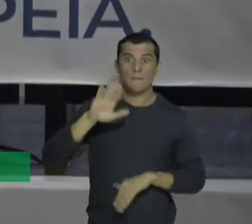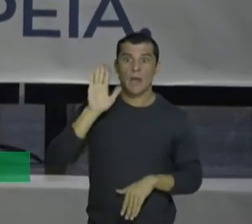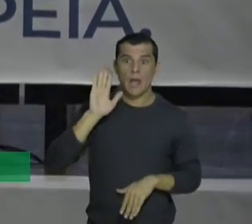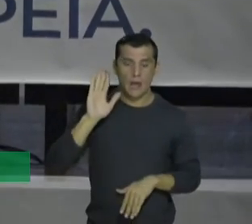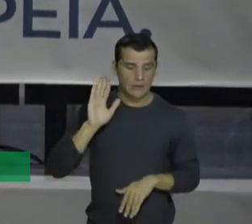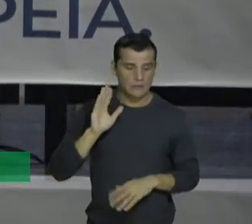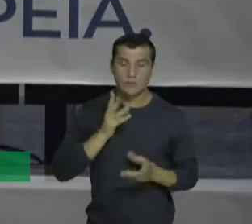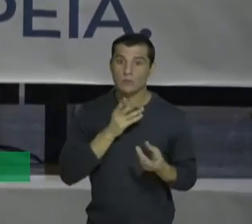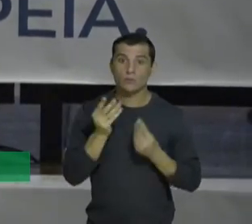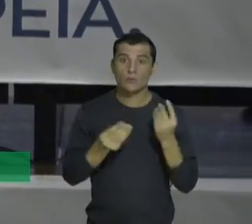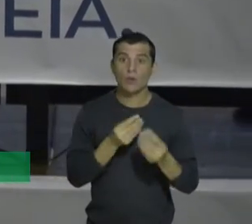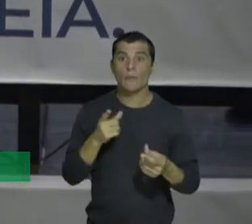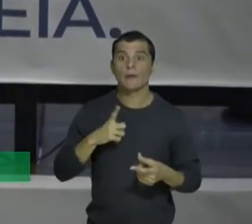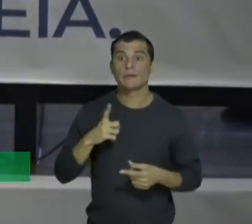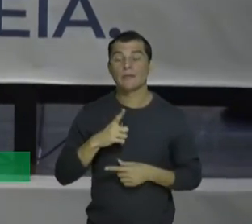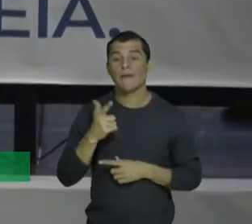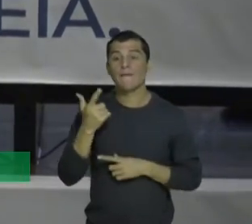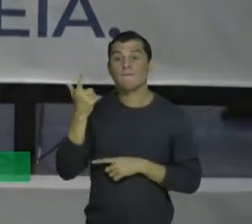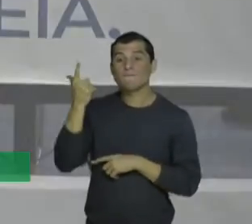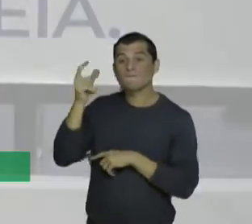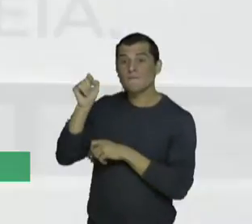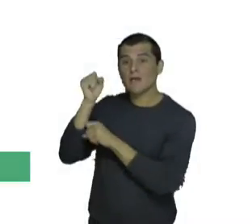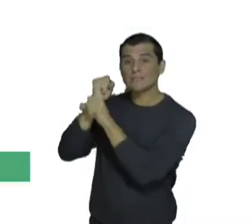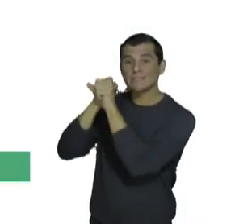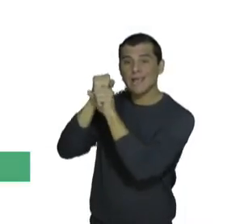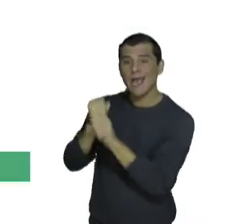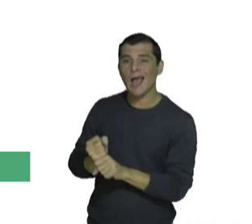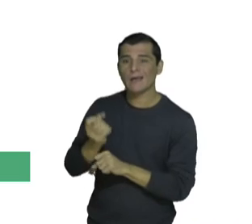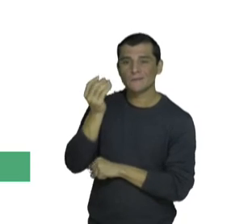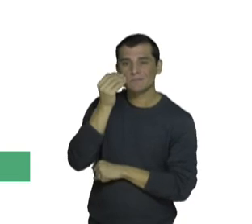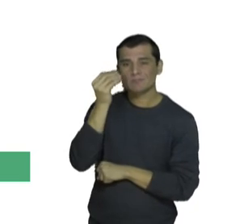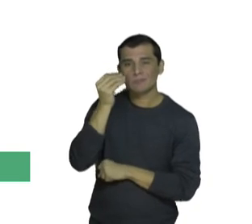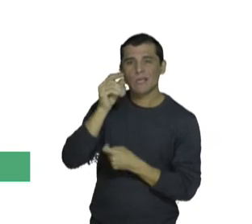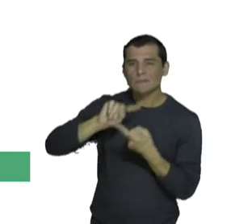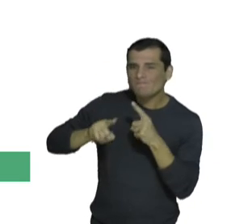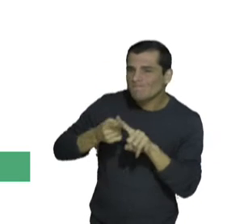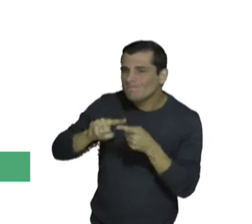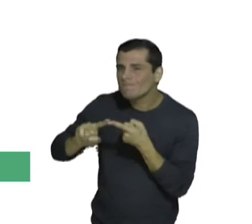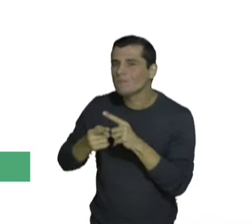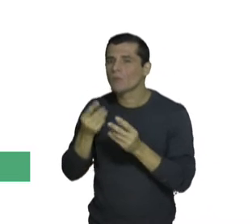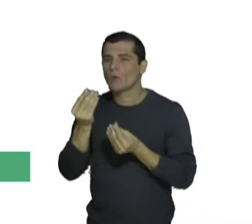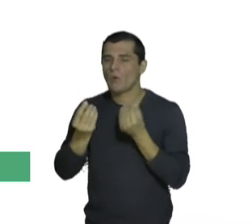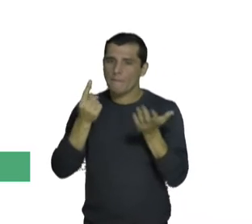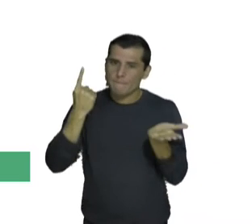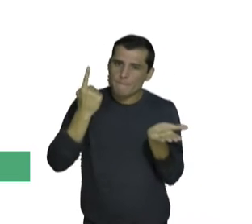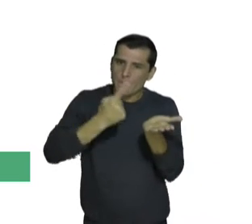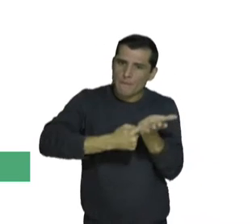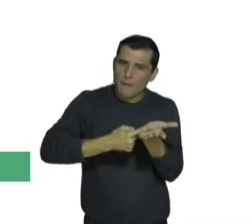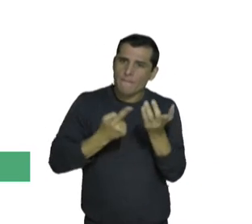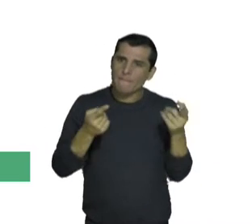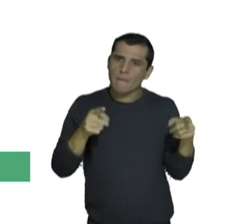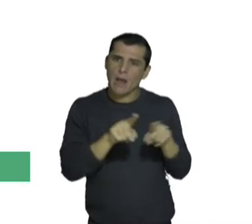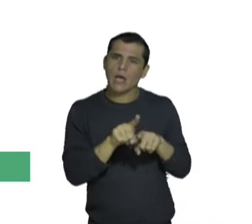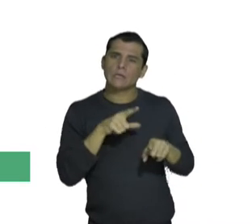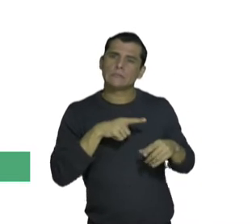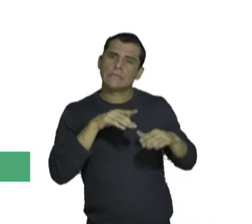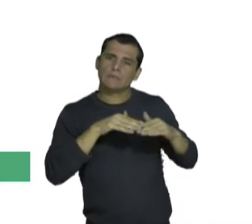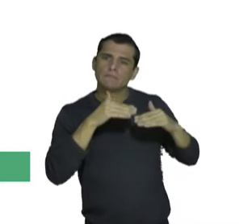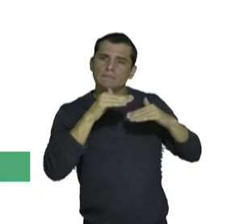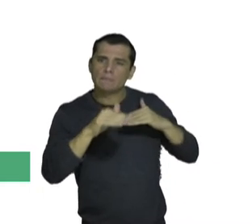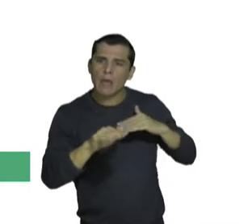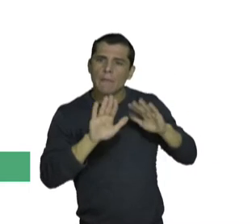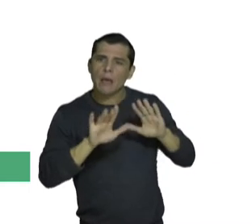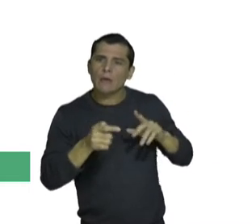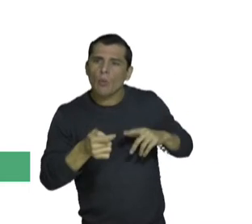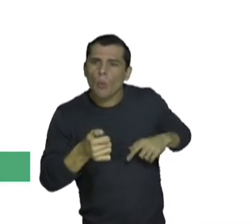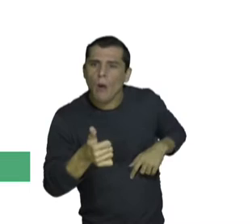passamos 20 20 e Poucos Anos tentando negociar esse acordo teve um avanço que chegou quase lá e aí colocaram